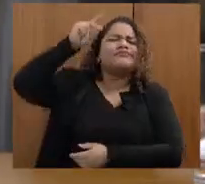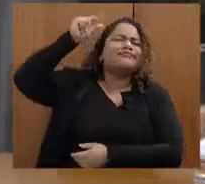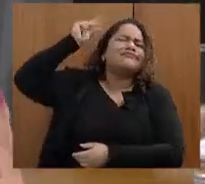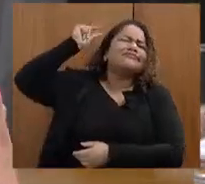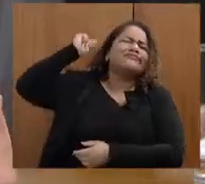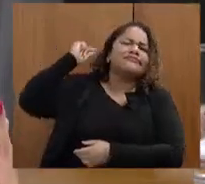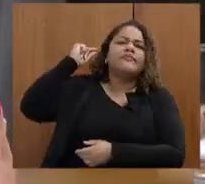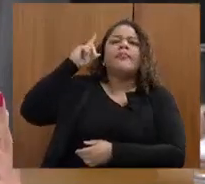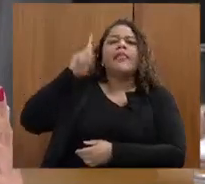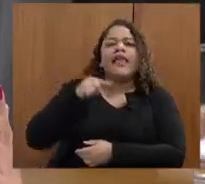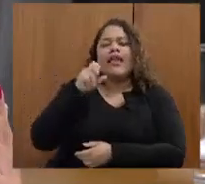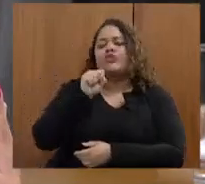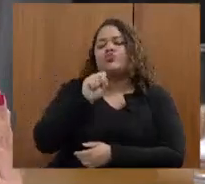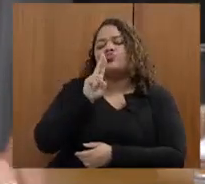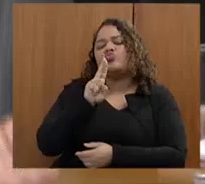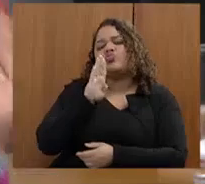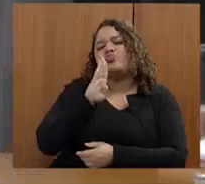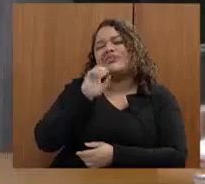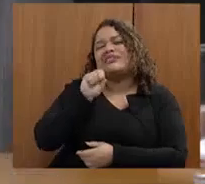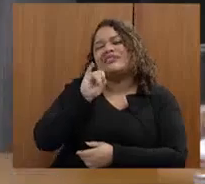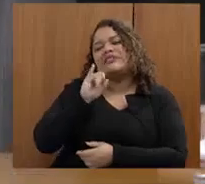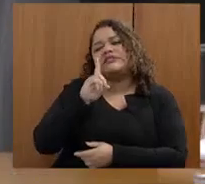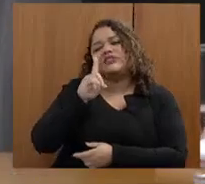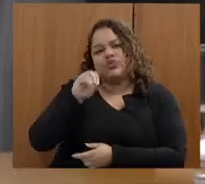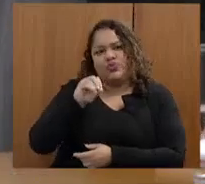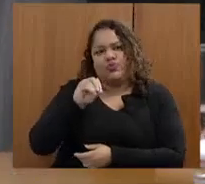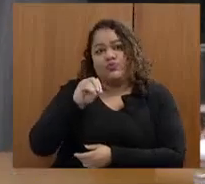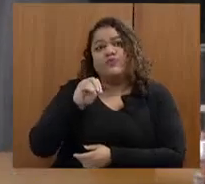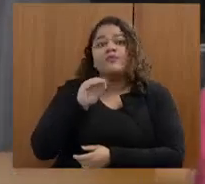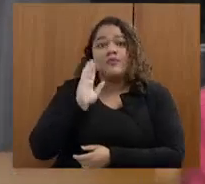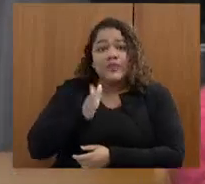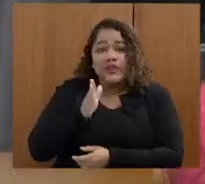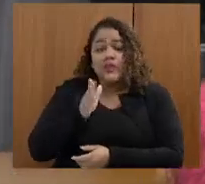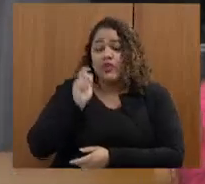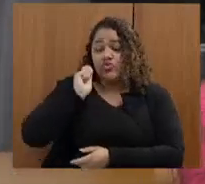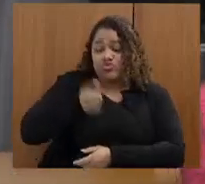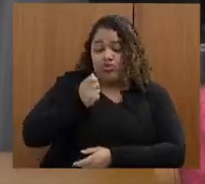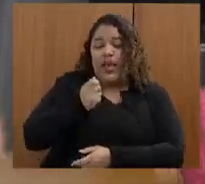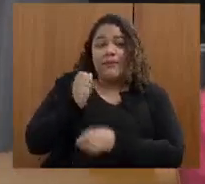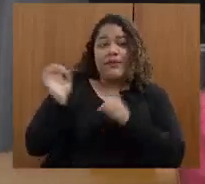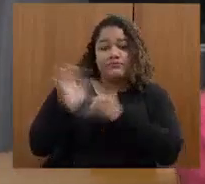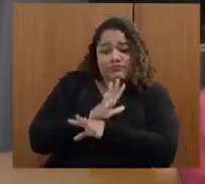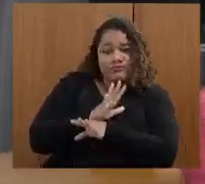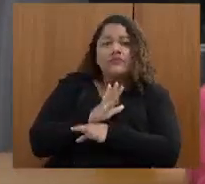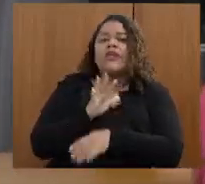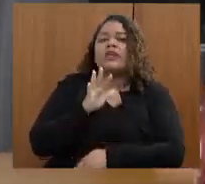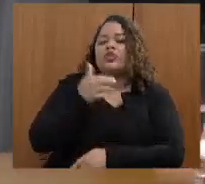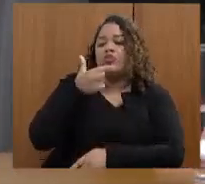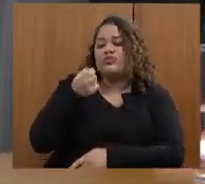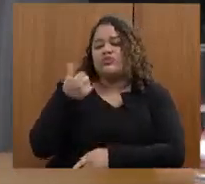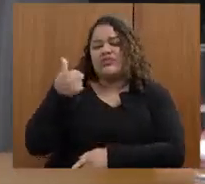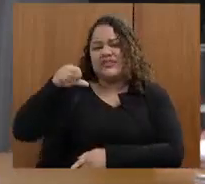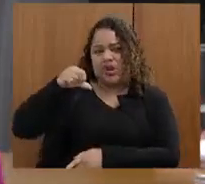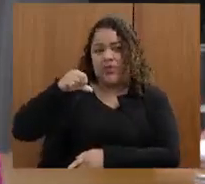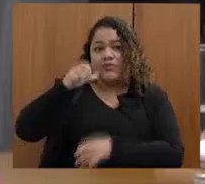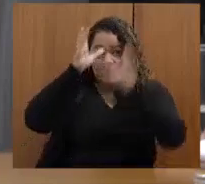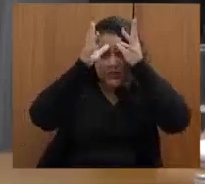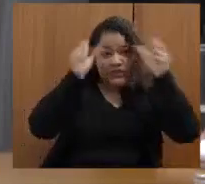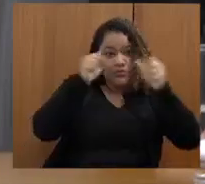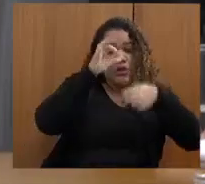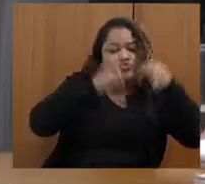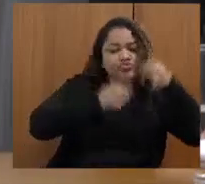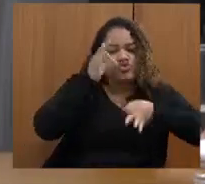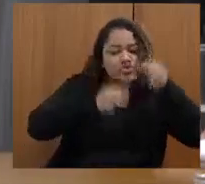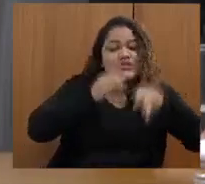ela era do subsídio e ela terminou o seu julgamento em 2019 com o Tribunal de Justiça